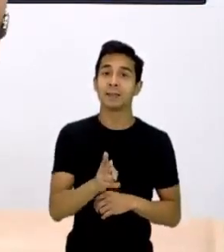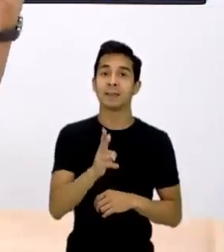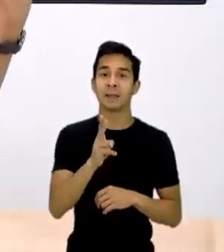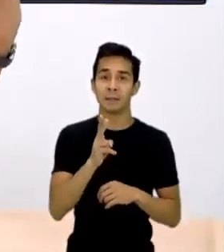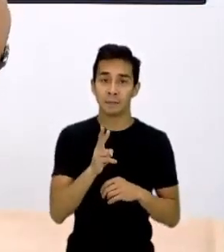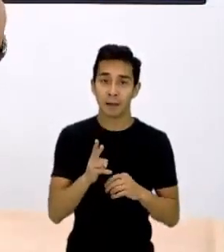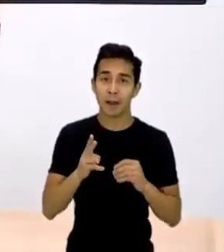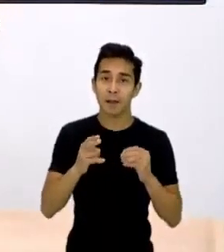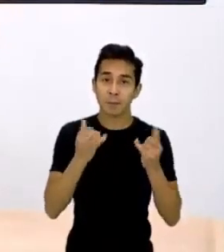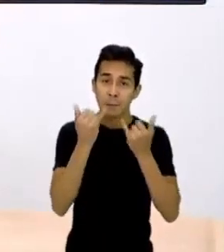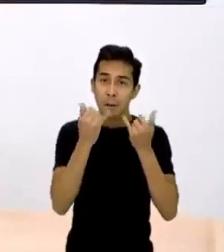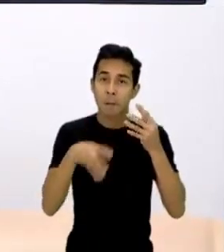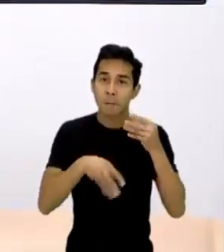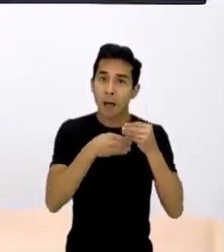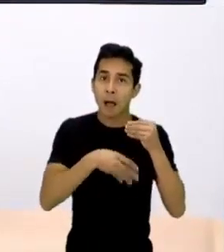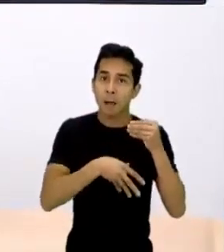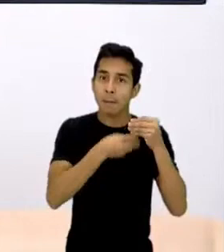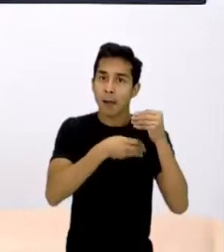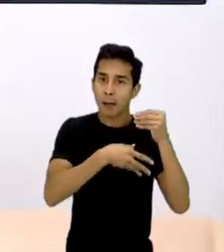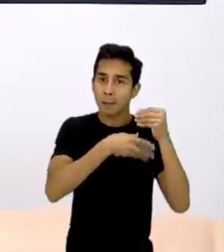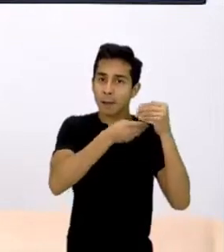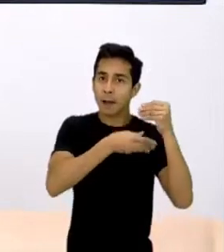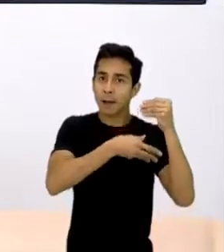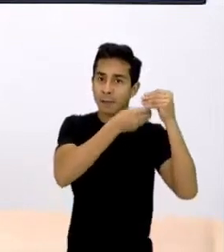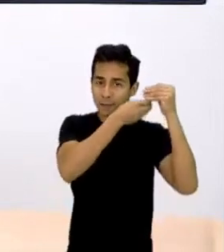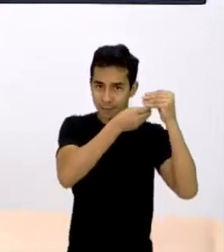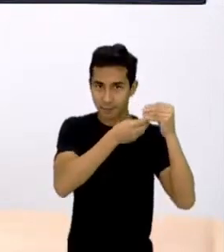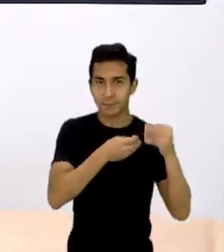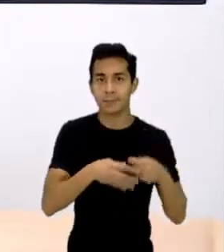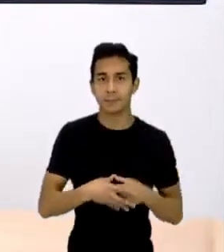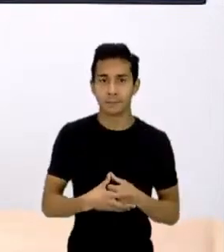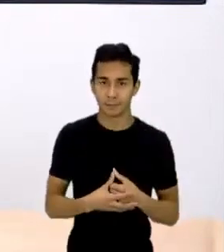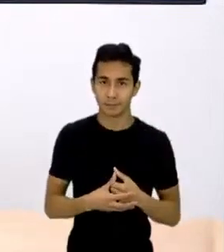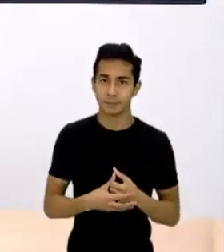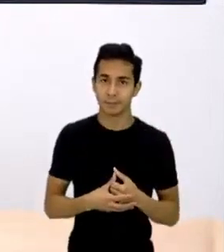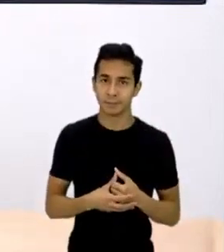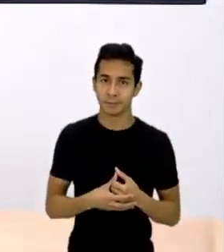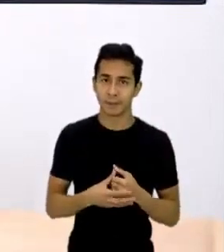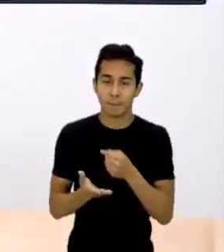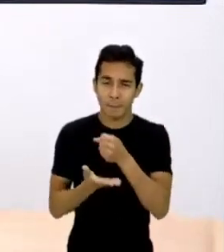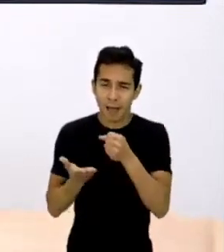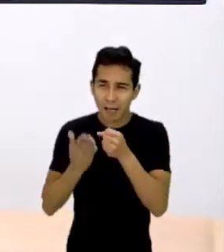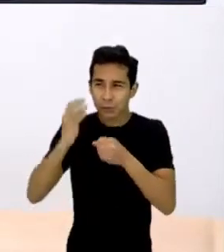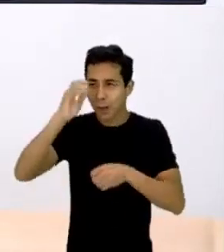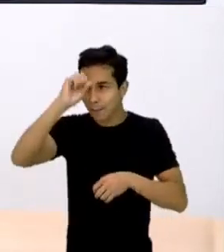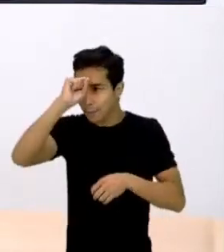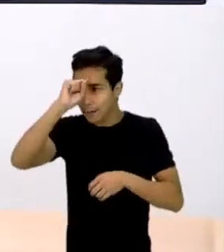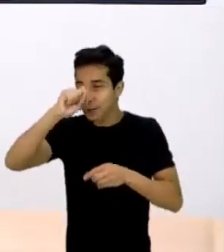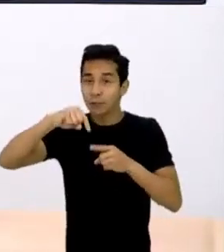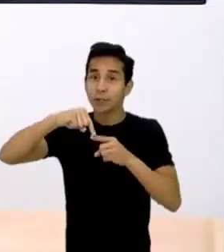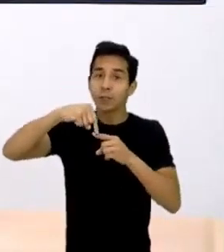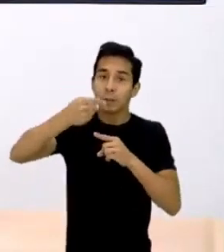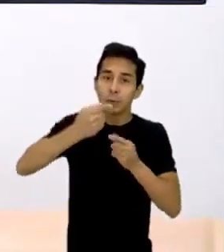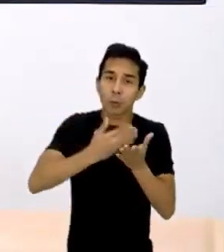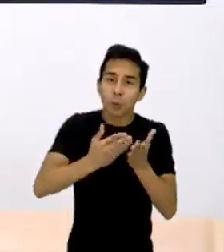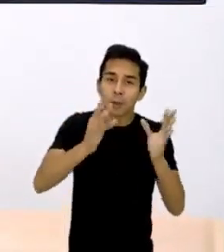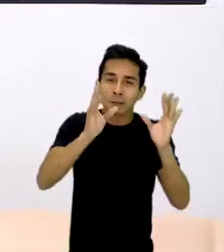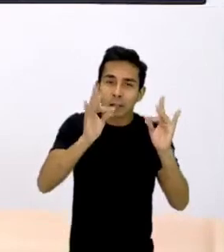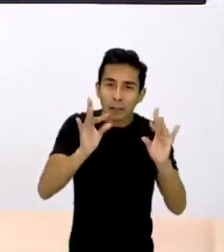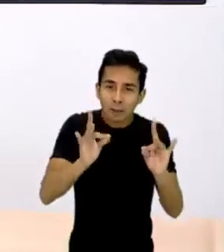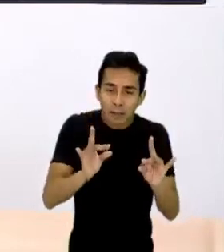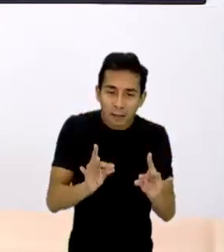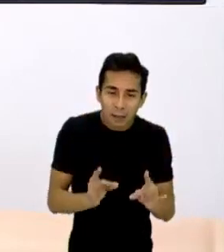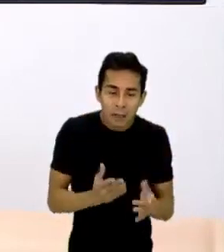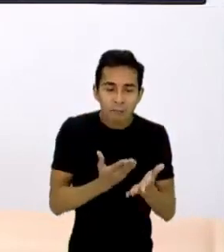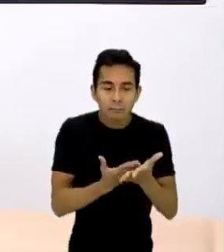contexto, mas você está vendo você tem uma noção e depois você se aprofunda, tá certo? Então, isso